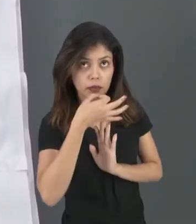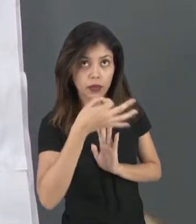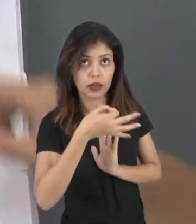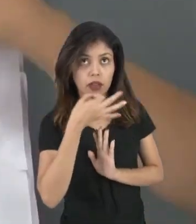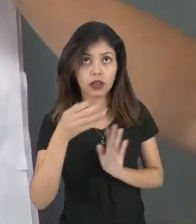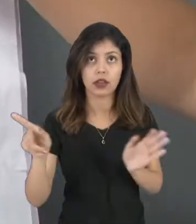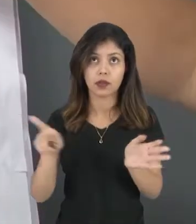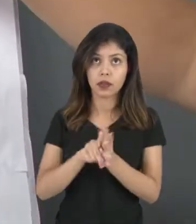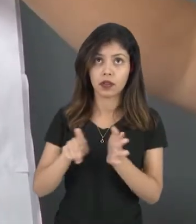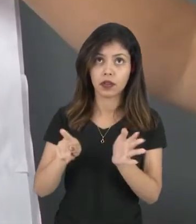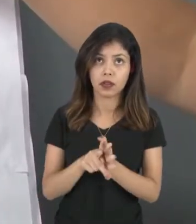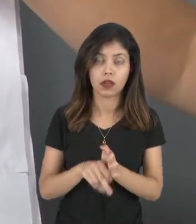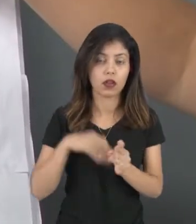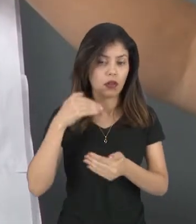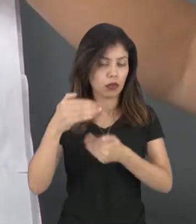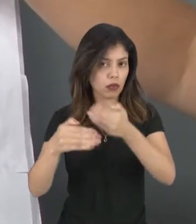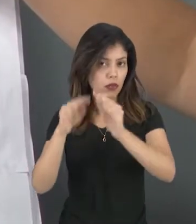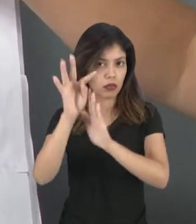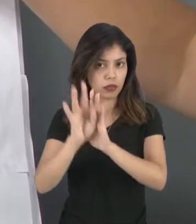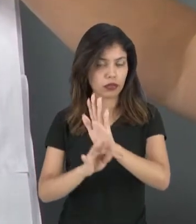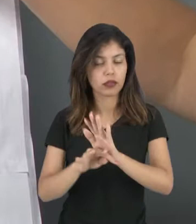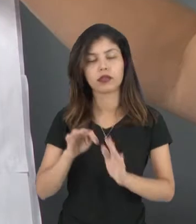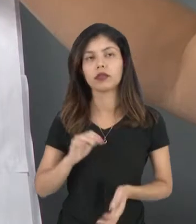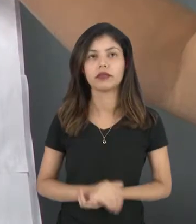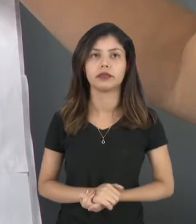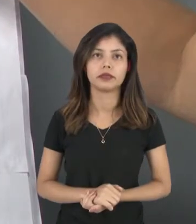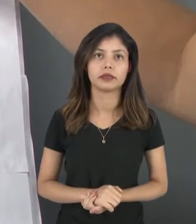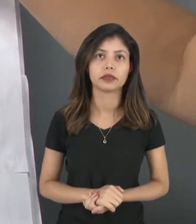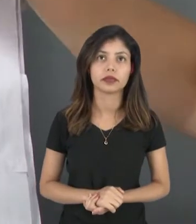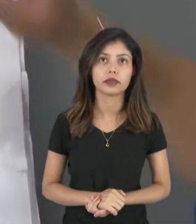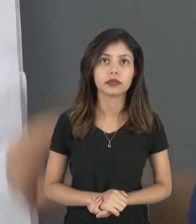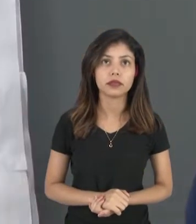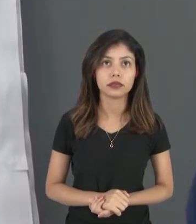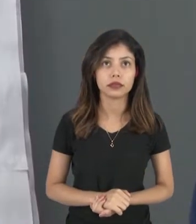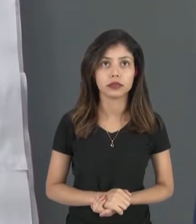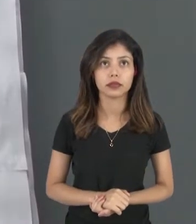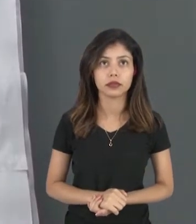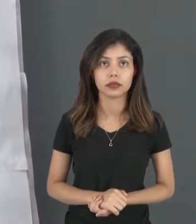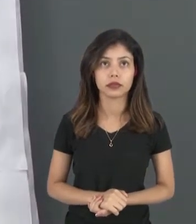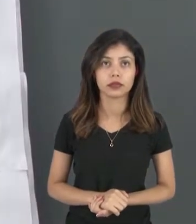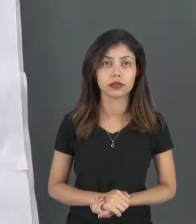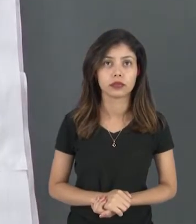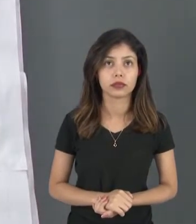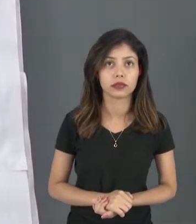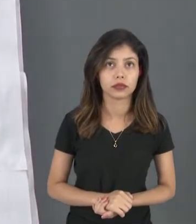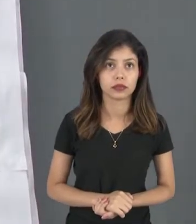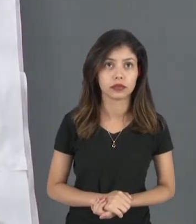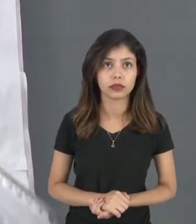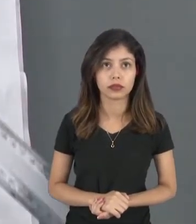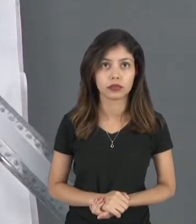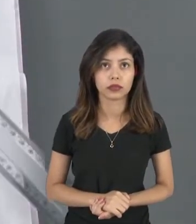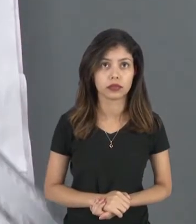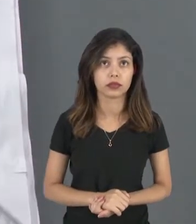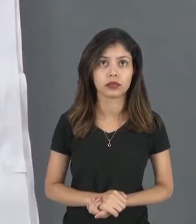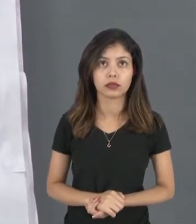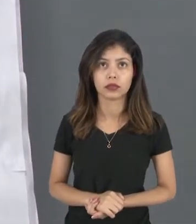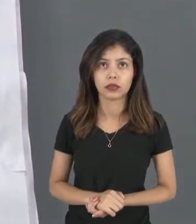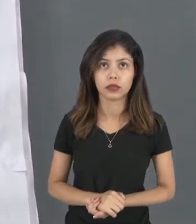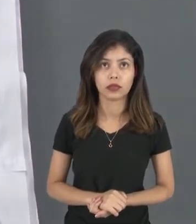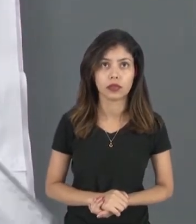a opinião defendida ao longo do texto, tá? Aí a gente vê aqui, ó, uma